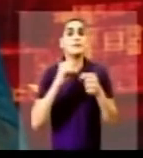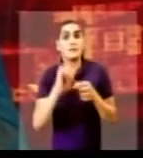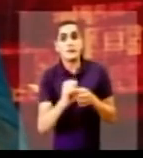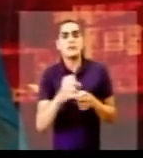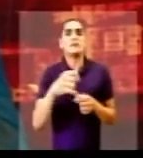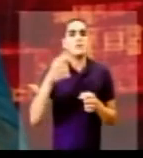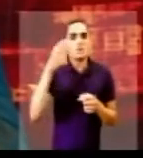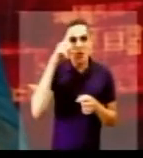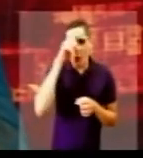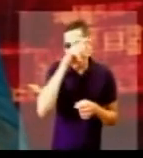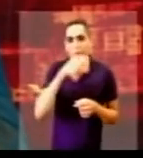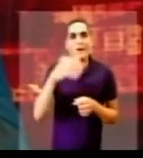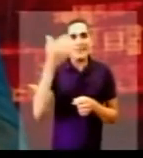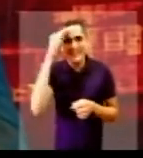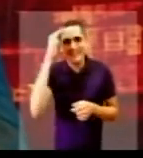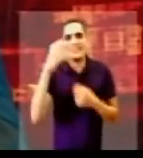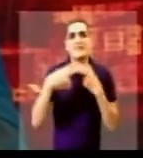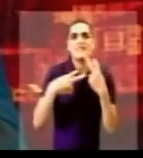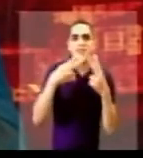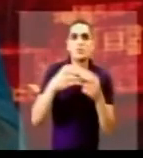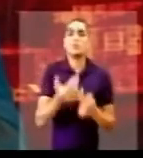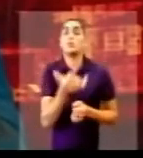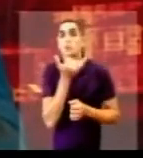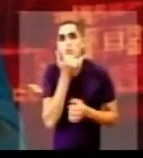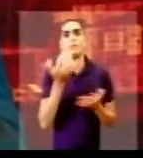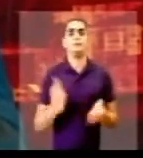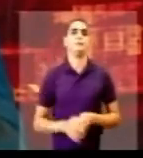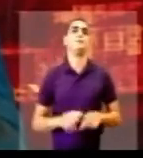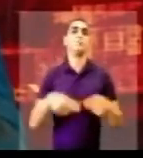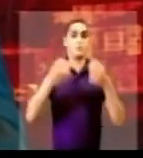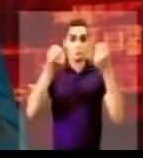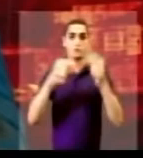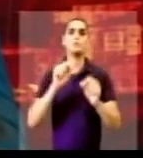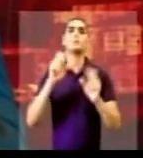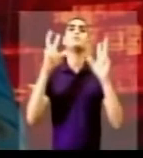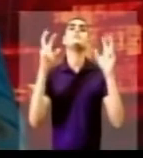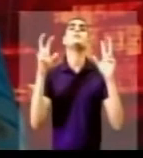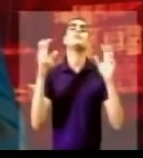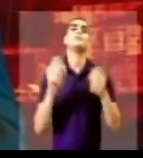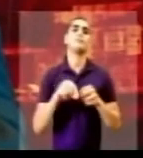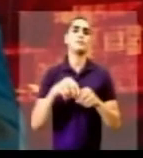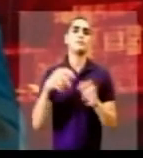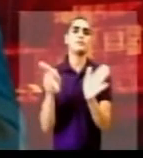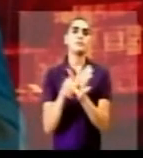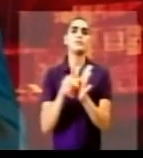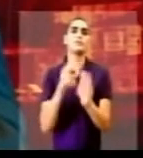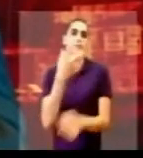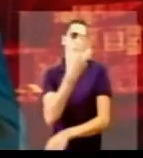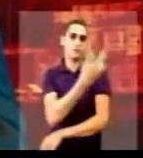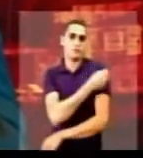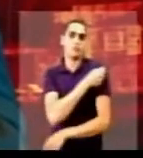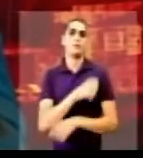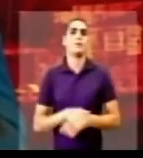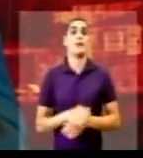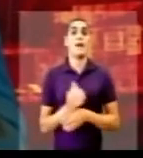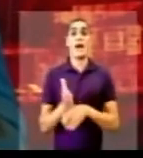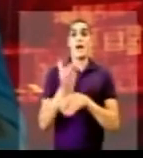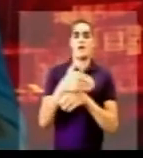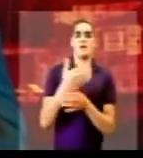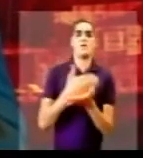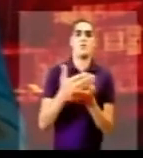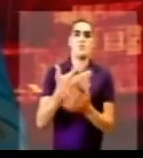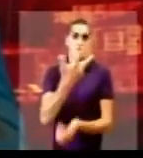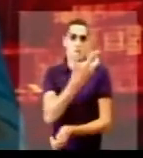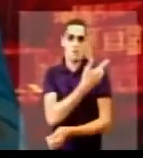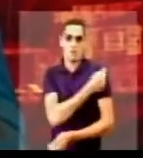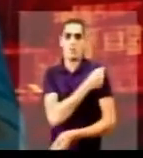desculpem. Nós vamos falar, então, sobre a vacinação. Antes de iniciar a